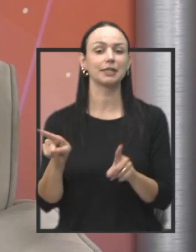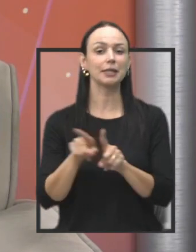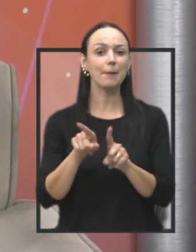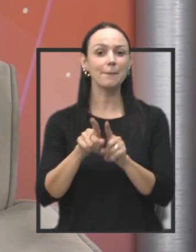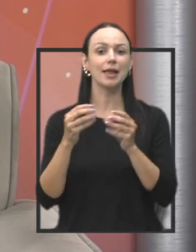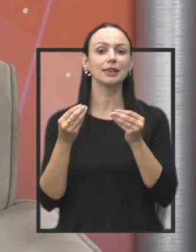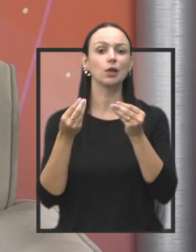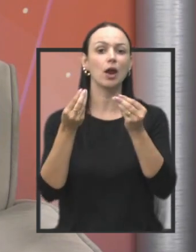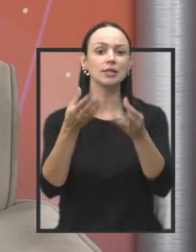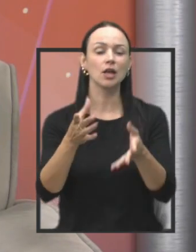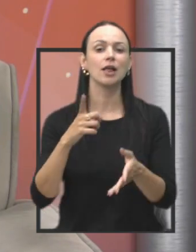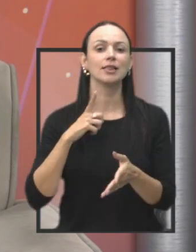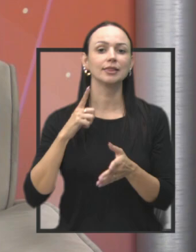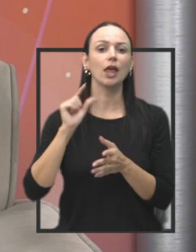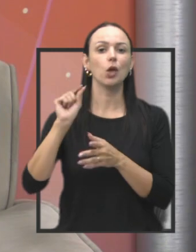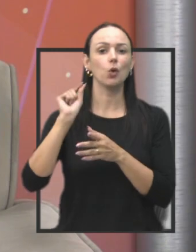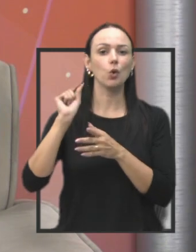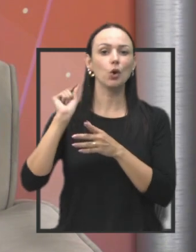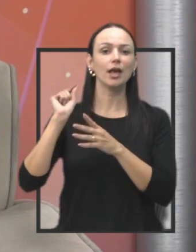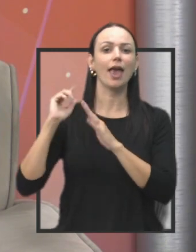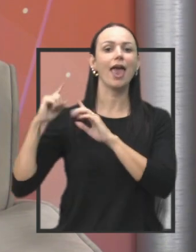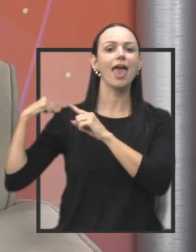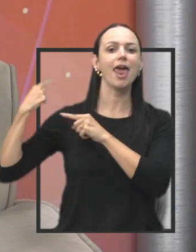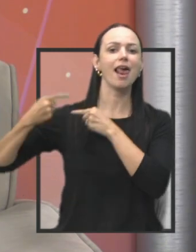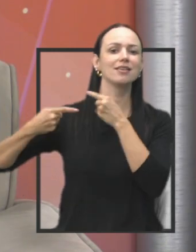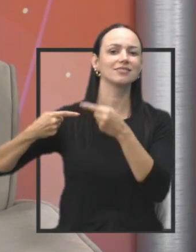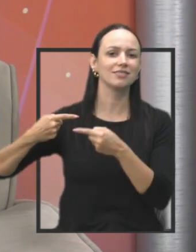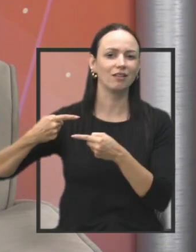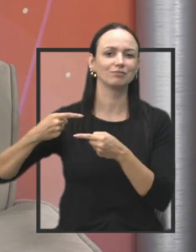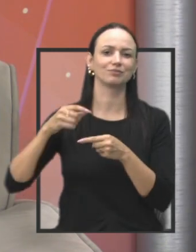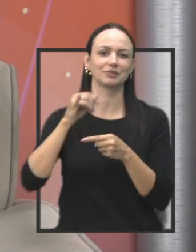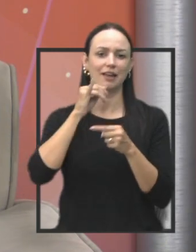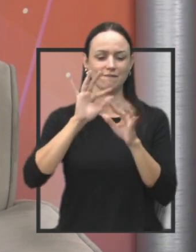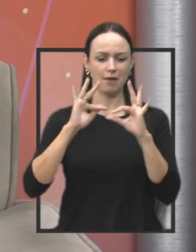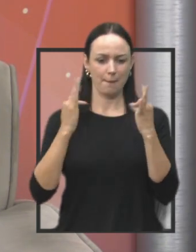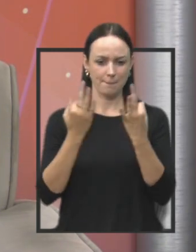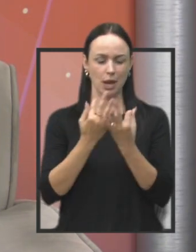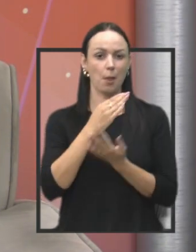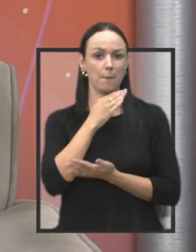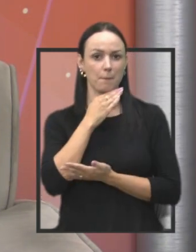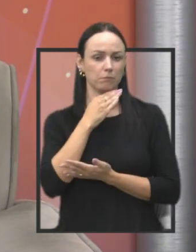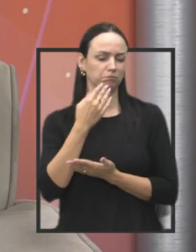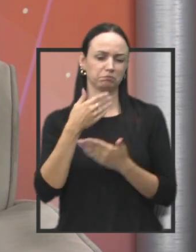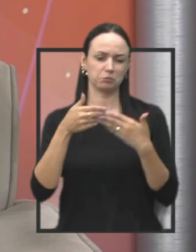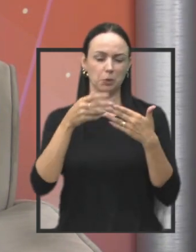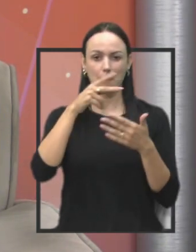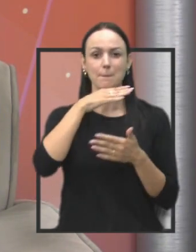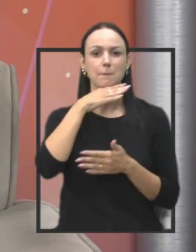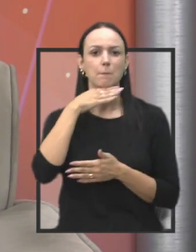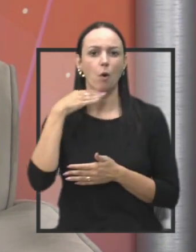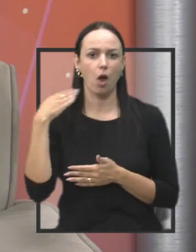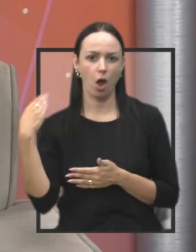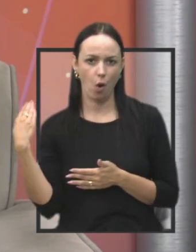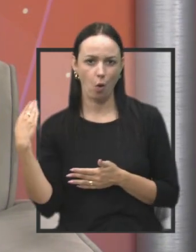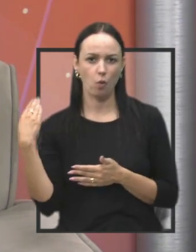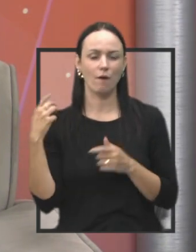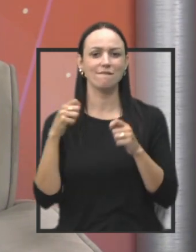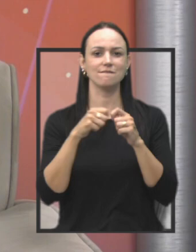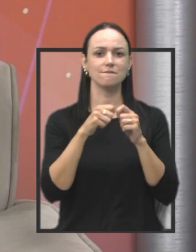a parte de herança. A herança, faleceu um ente querido, correto? Fez o inventário,